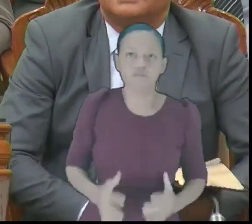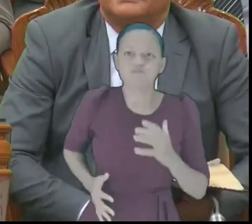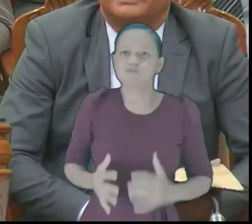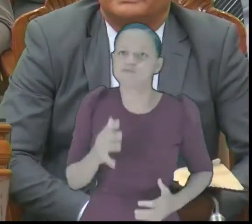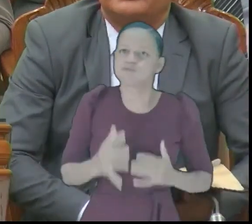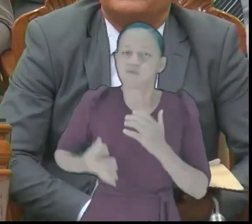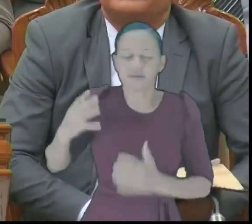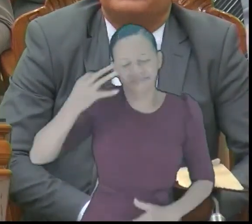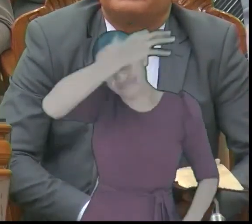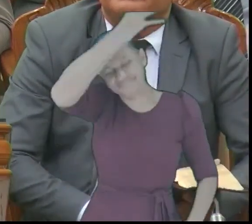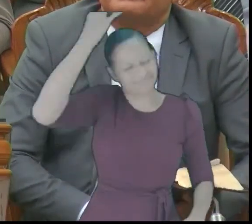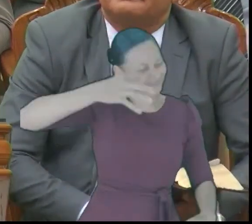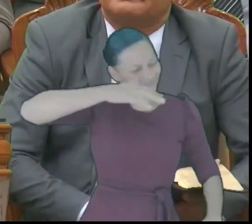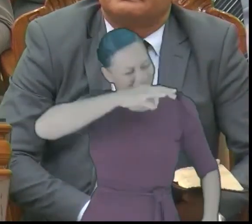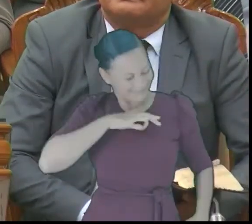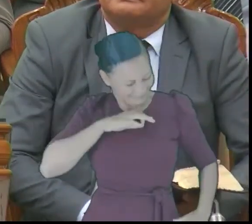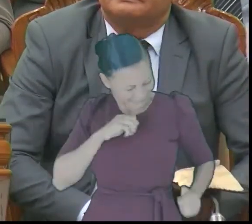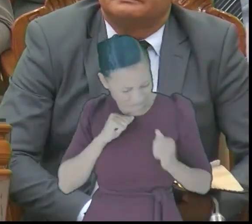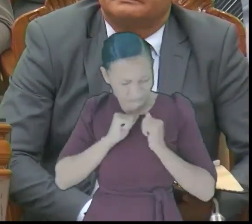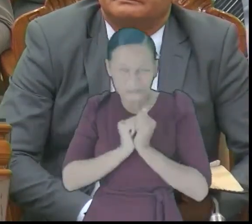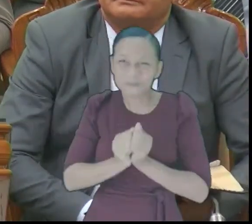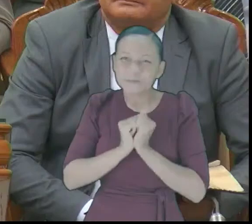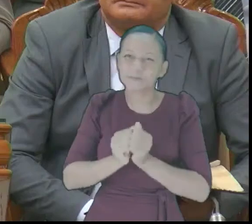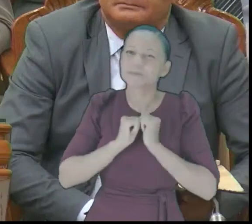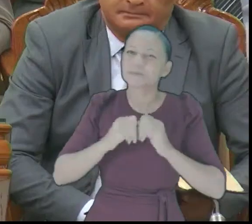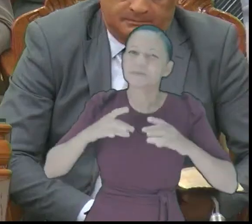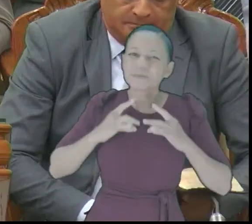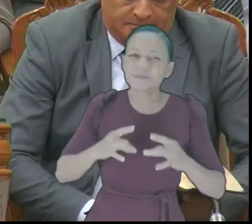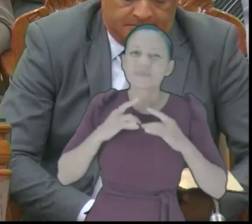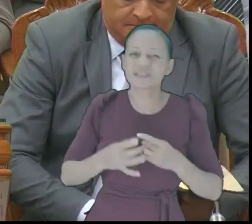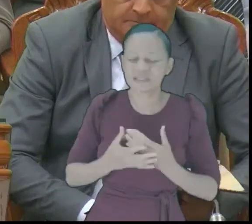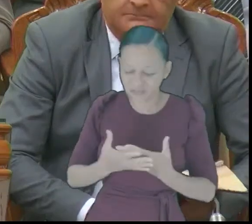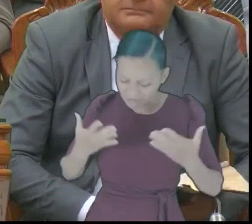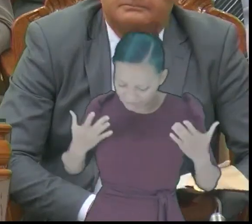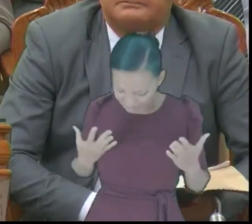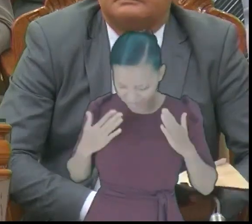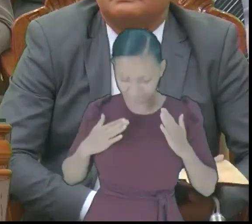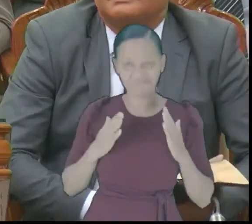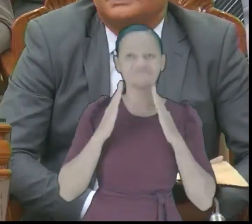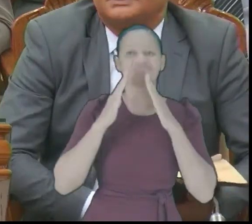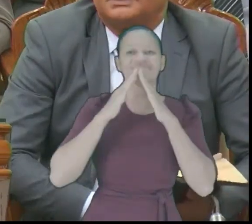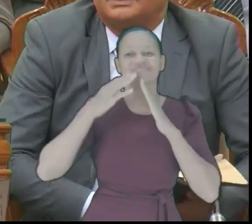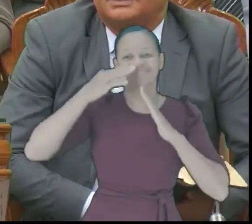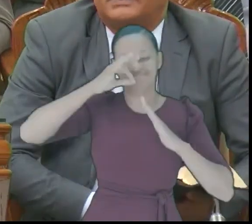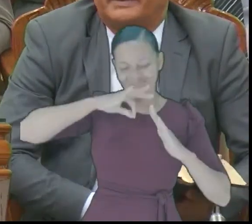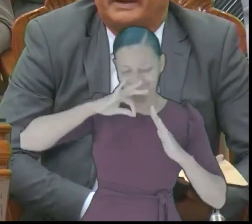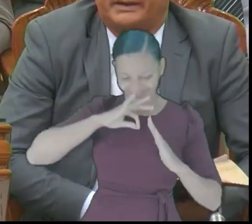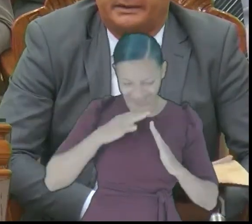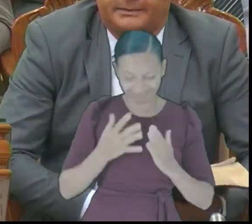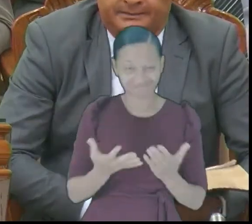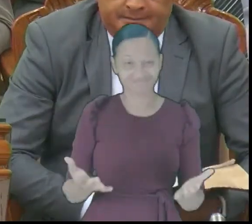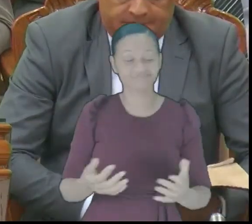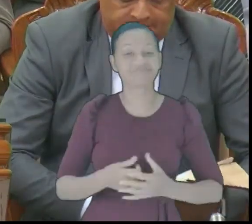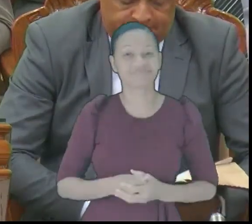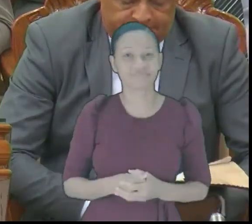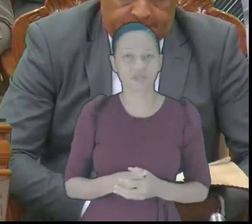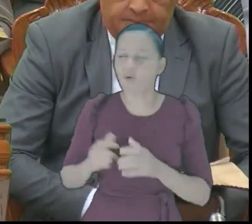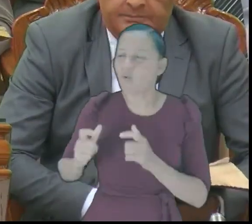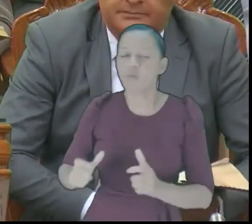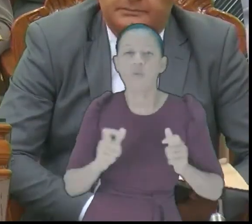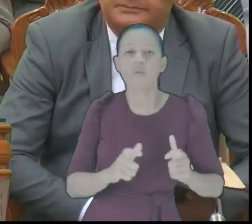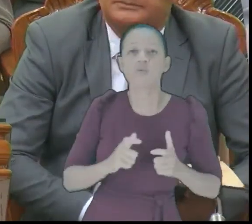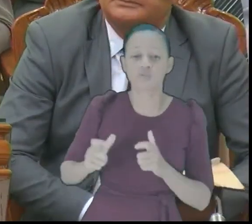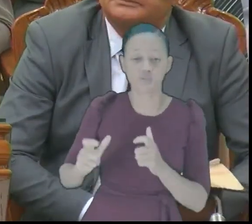o Espírito Santo vai dentro de você. Você é uma âmbula que carrega o Espírito Santo. Para onde você